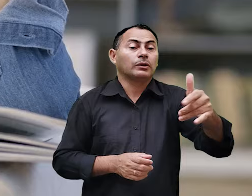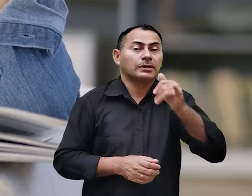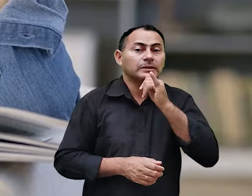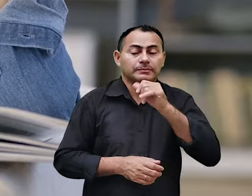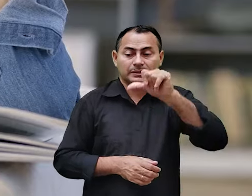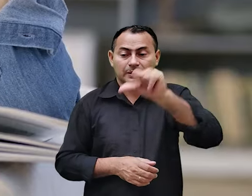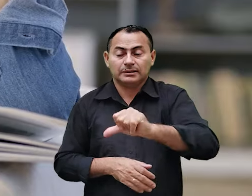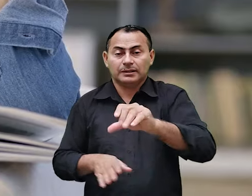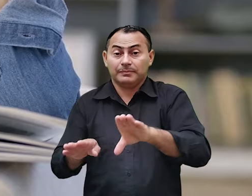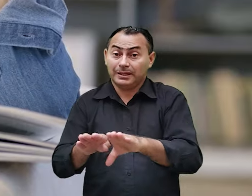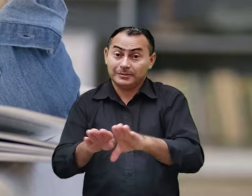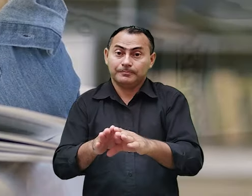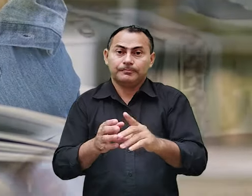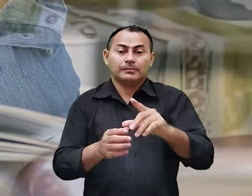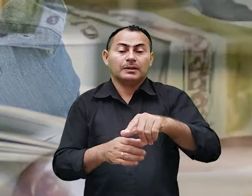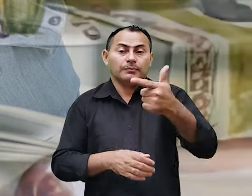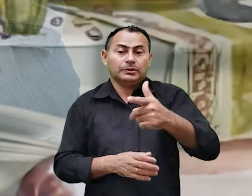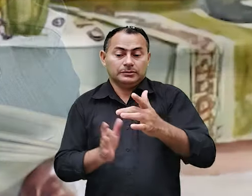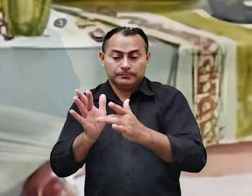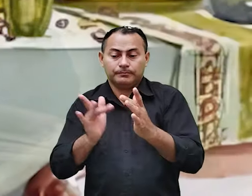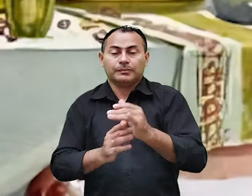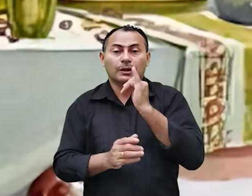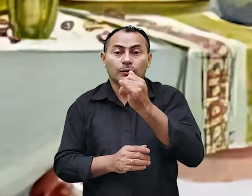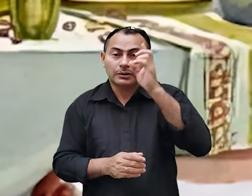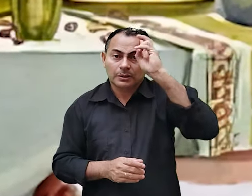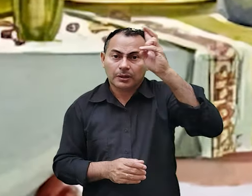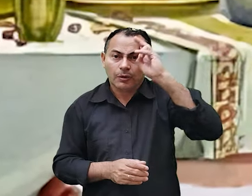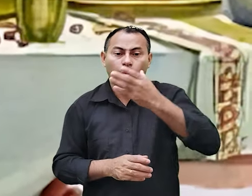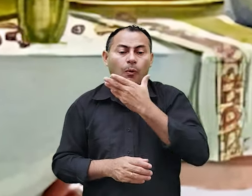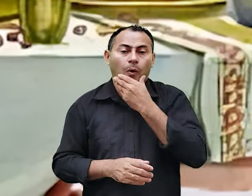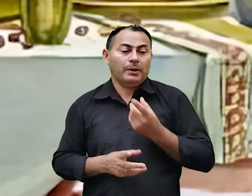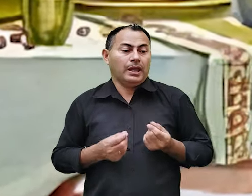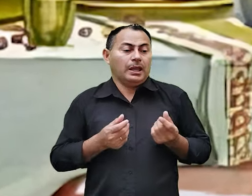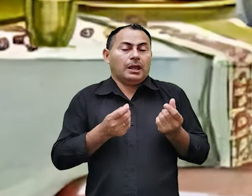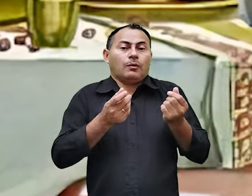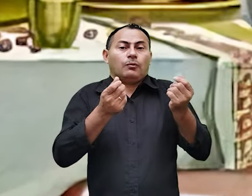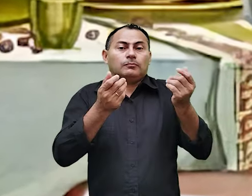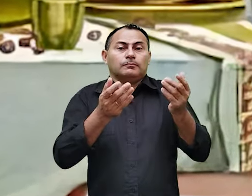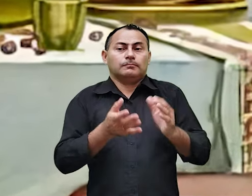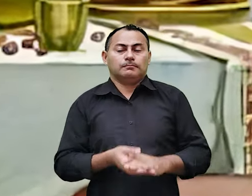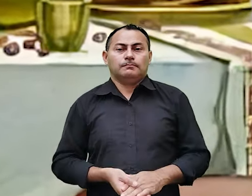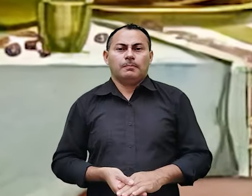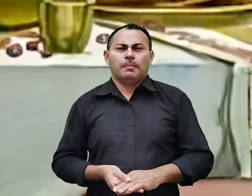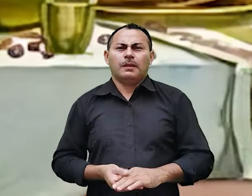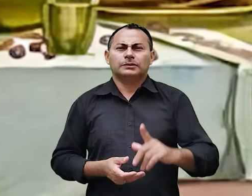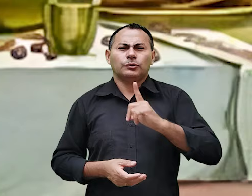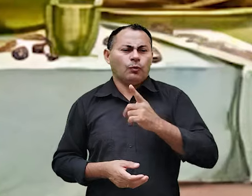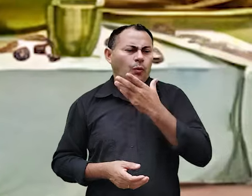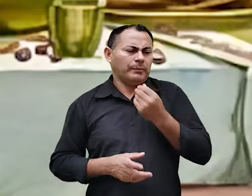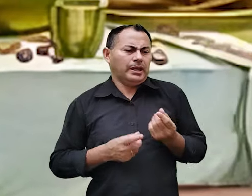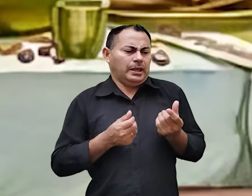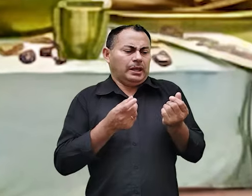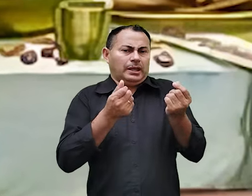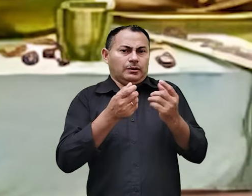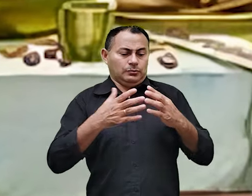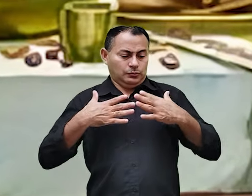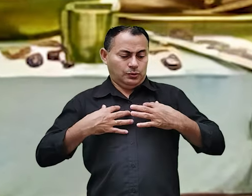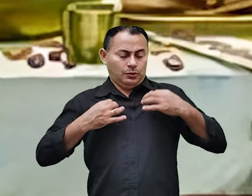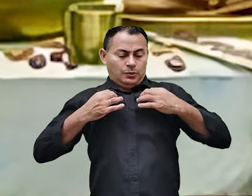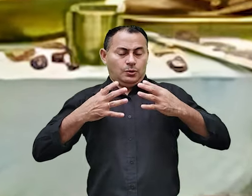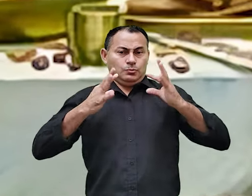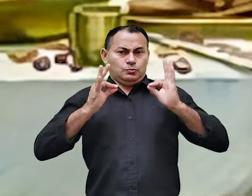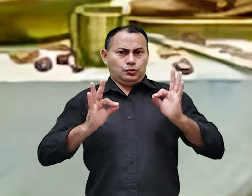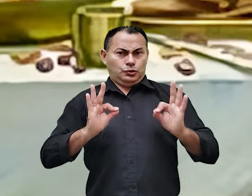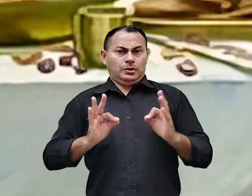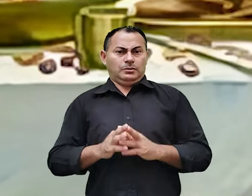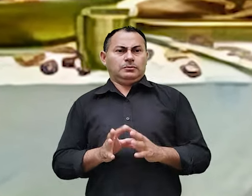seguida de outro exemplo negativo. Depois desta, Jesus contou a história de um homem rico. Havia um homem rico que